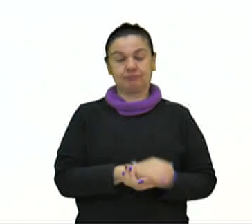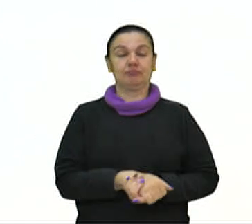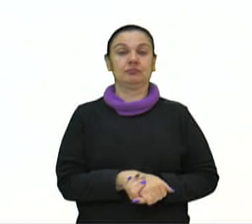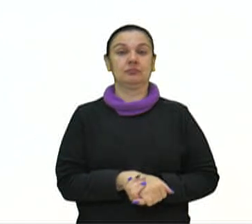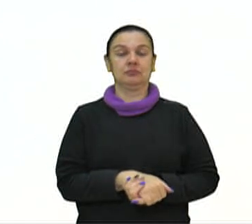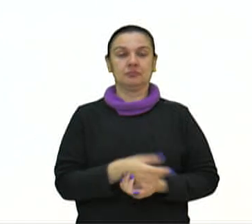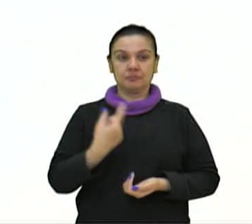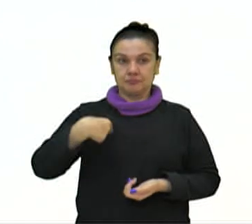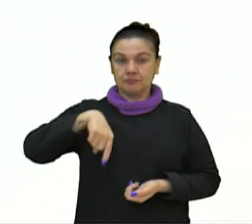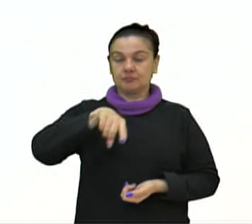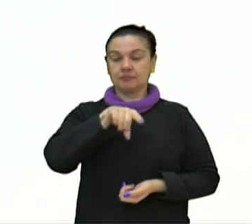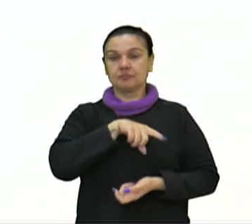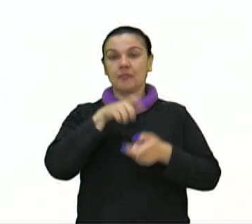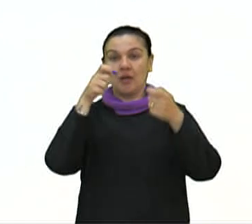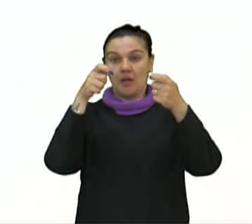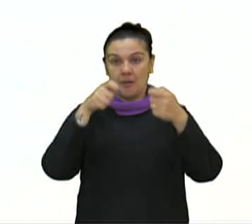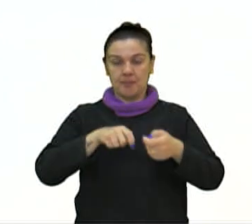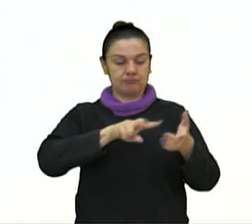precisa